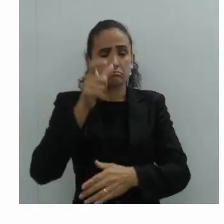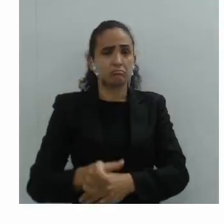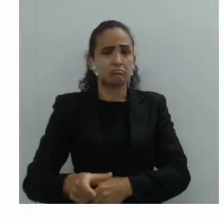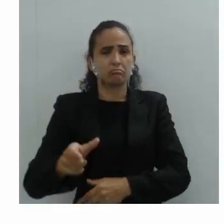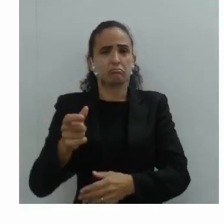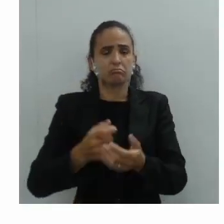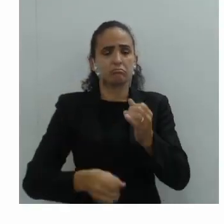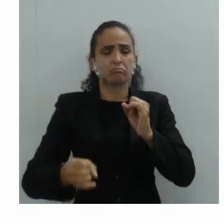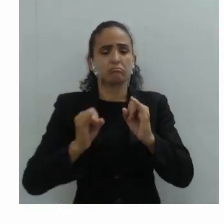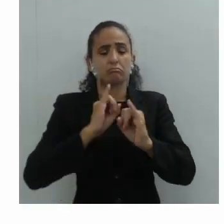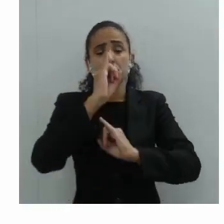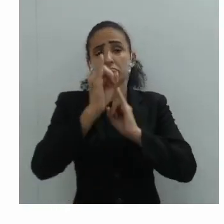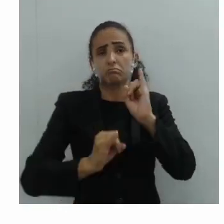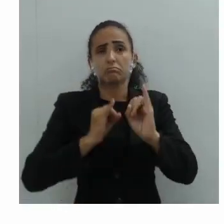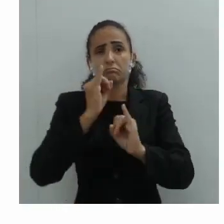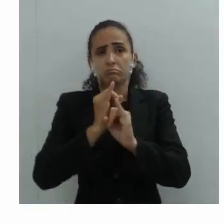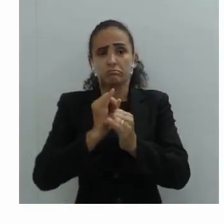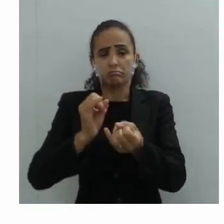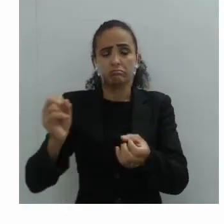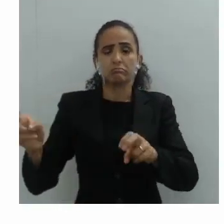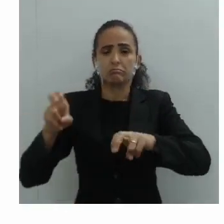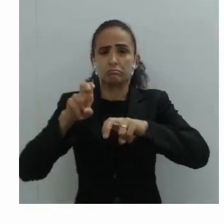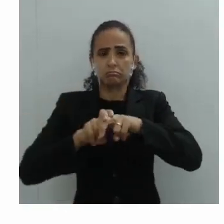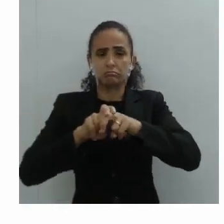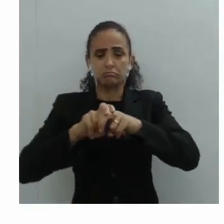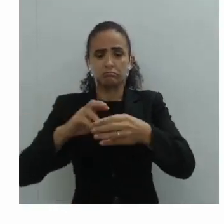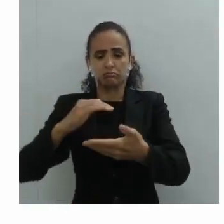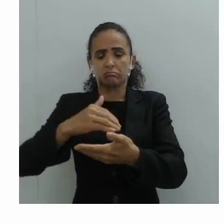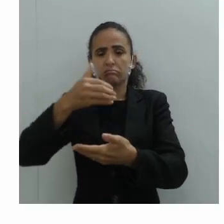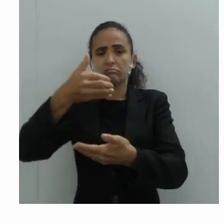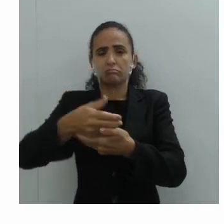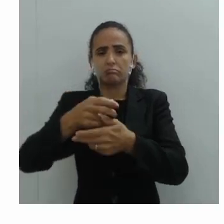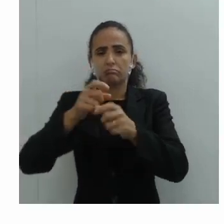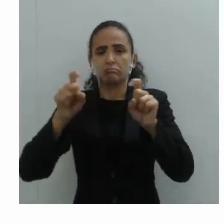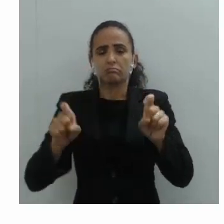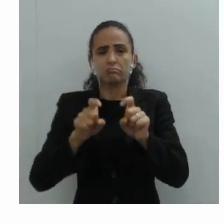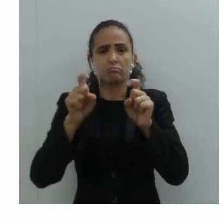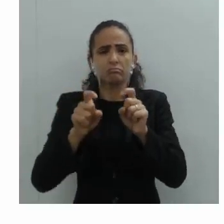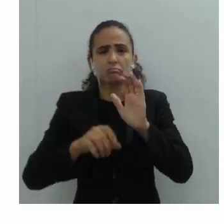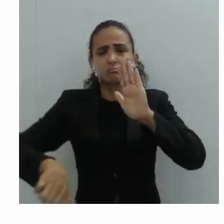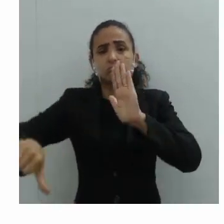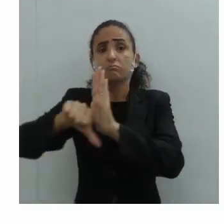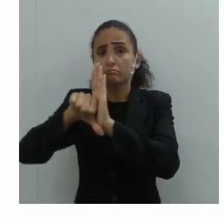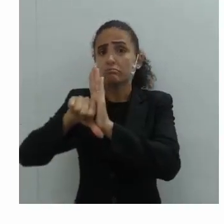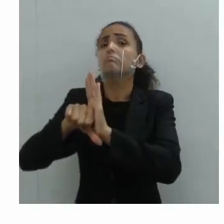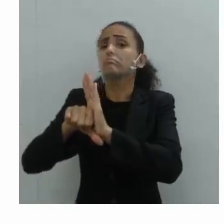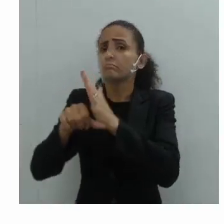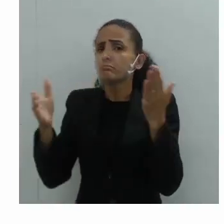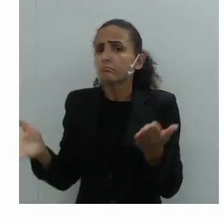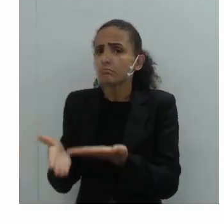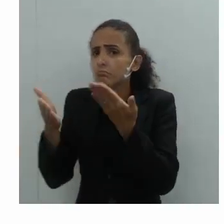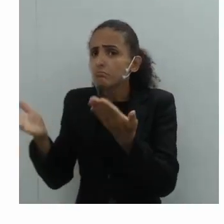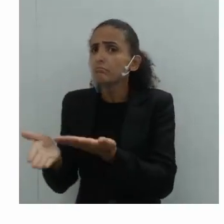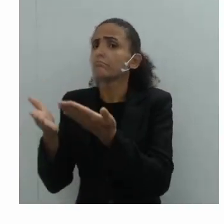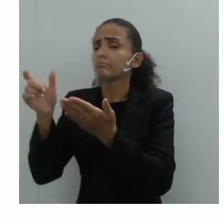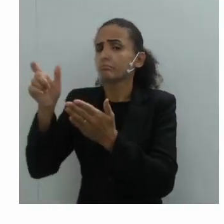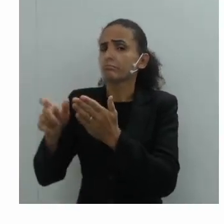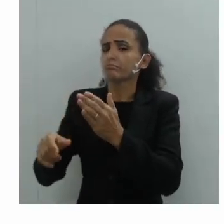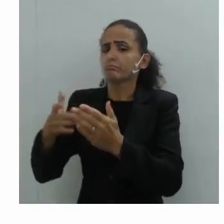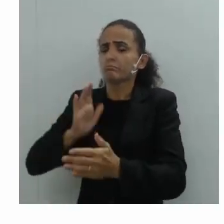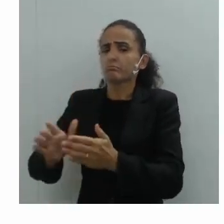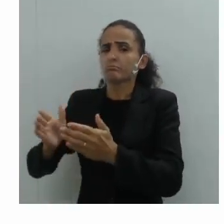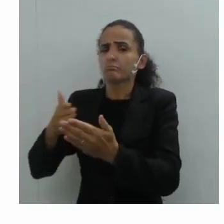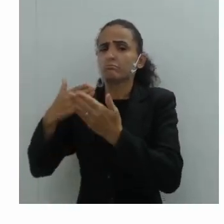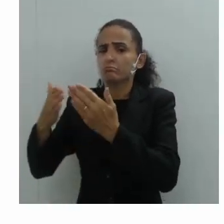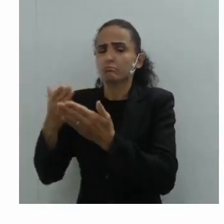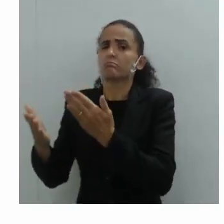na internet, no computador, certo? É crime a questão de incentivar o ódio. E lembrar aquela questão de